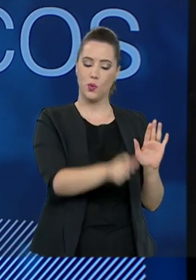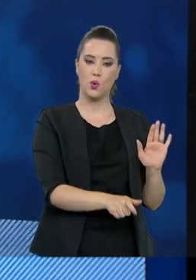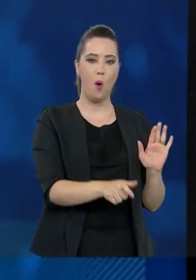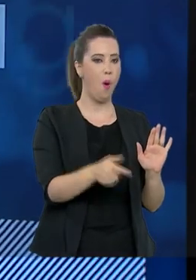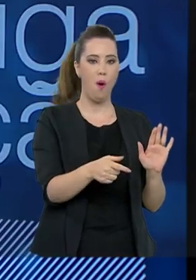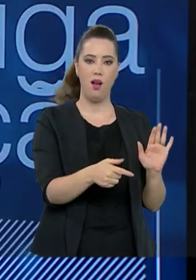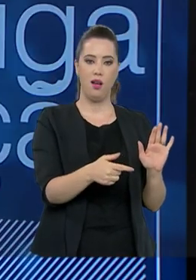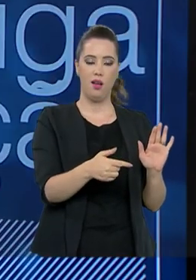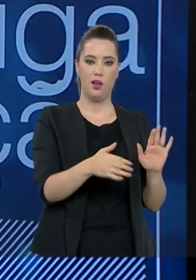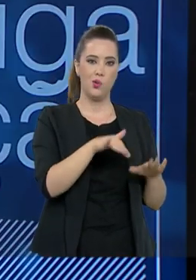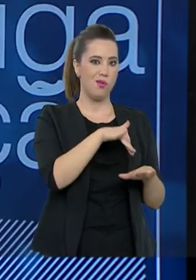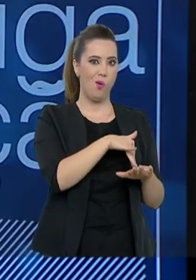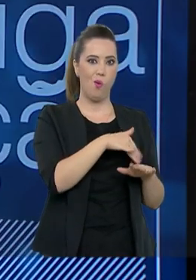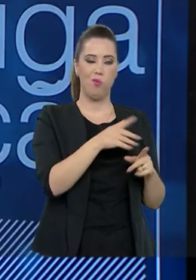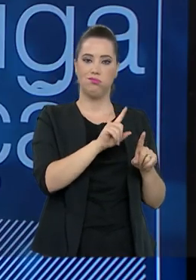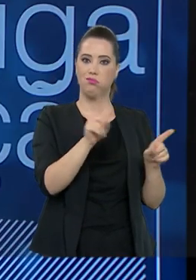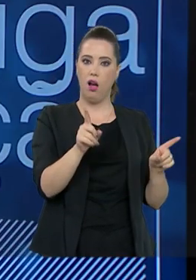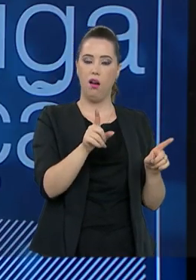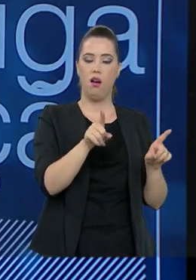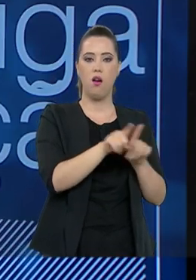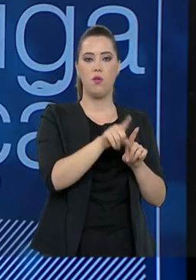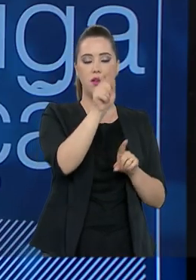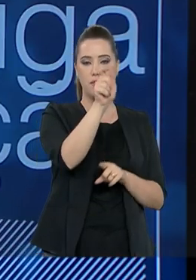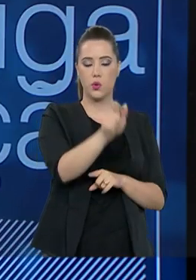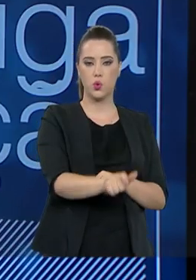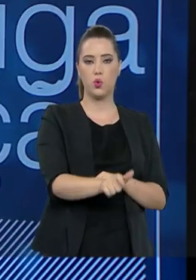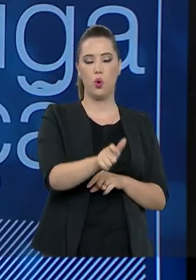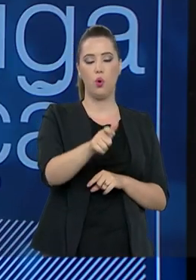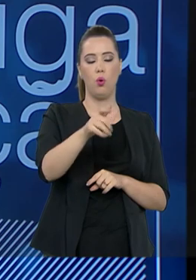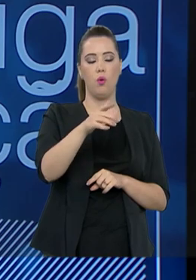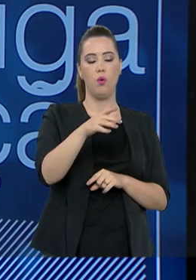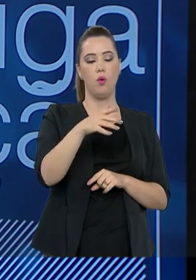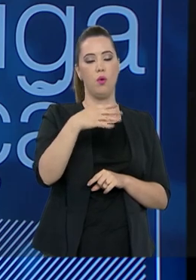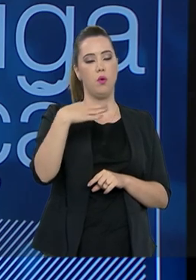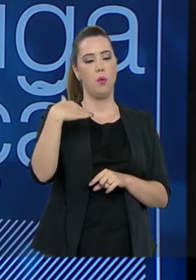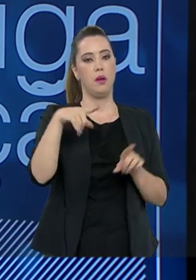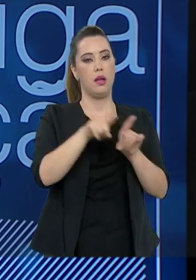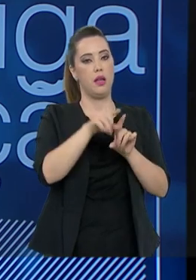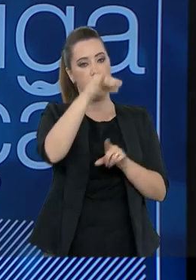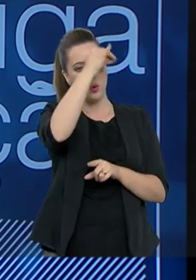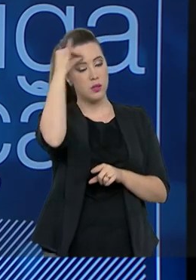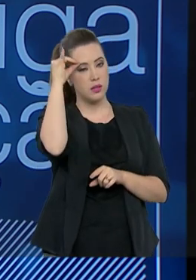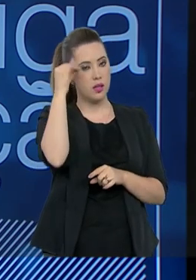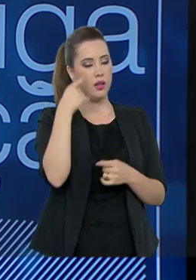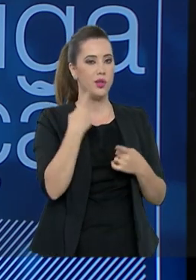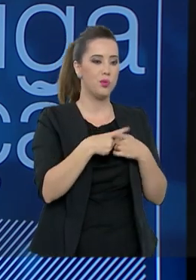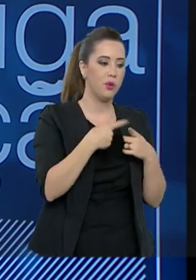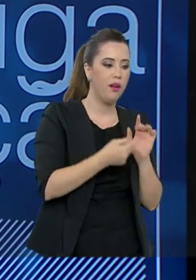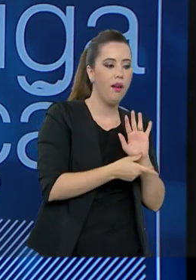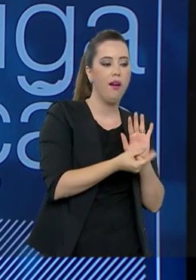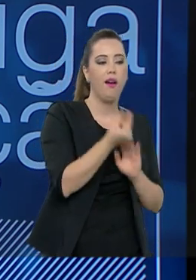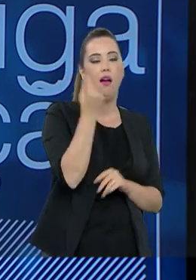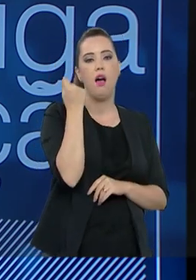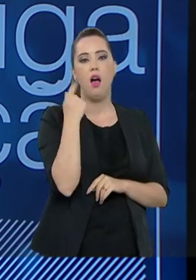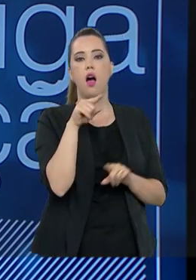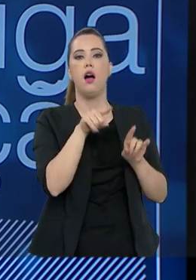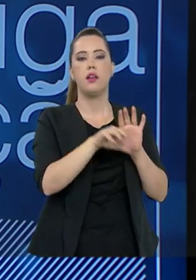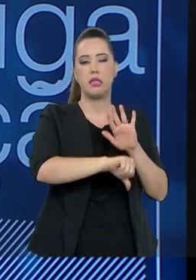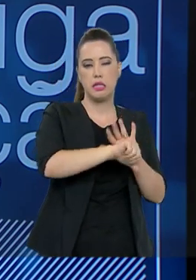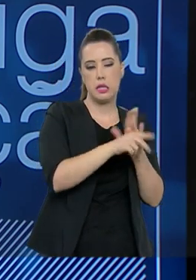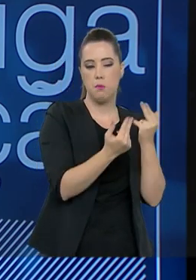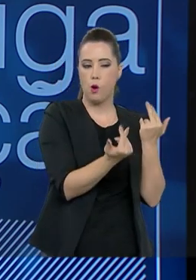inocente. Aquela pessoa é considerada suspeita porque tem um histórico de que cometeu crimes semelhantes, ou então ela